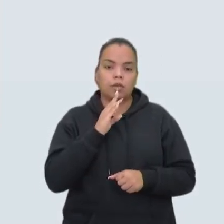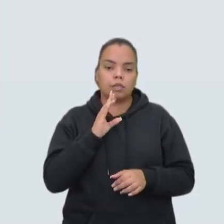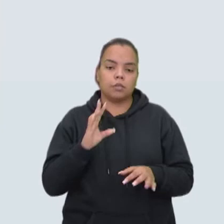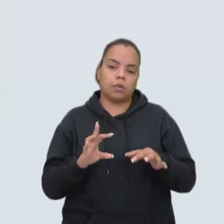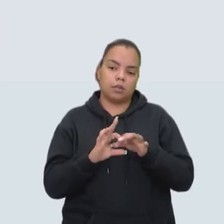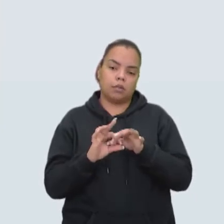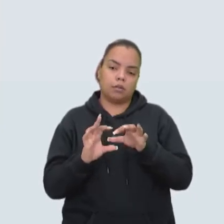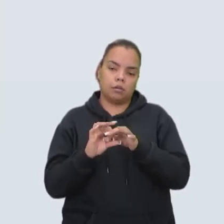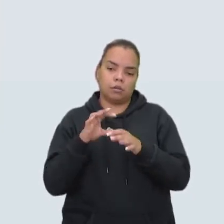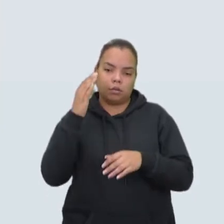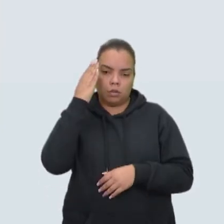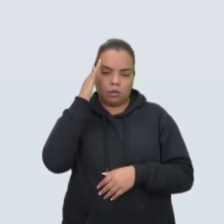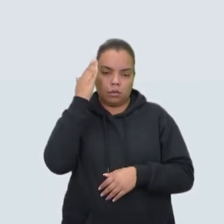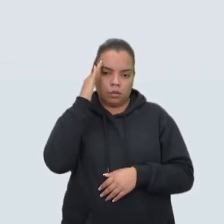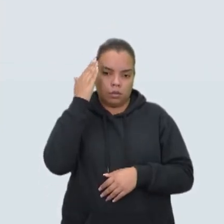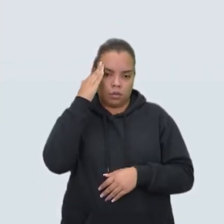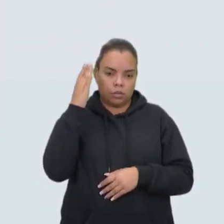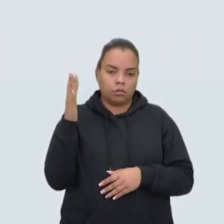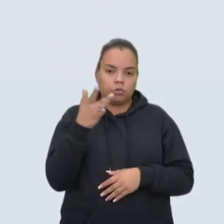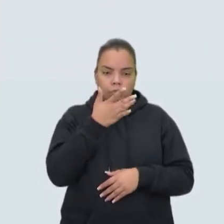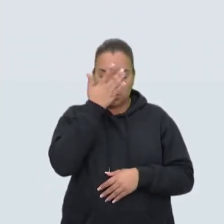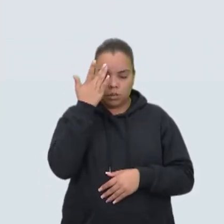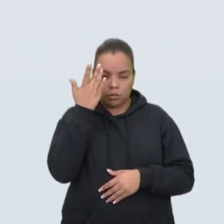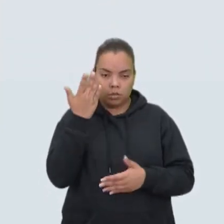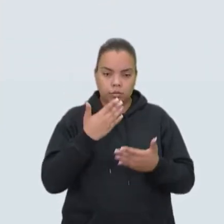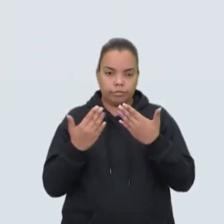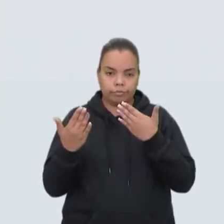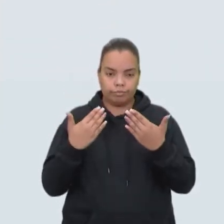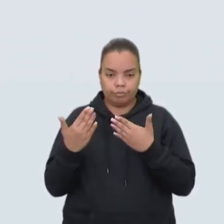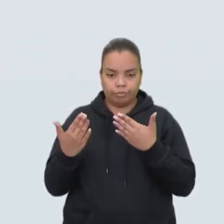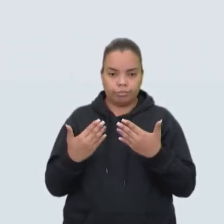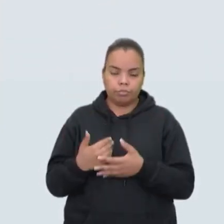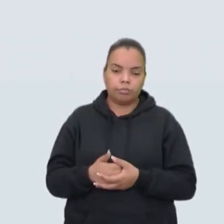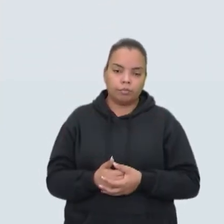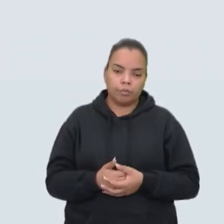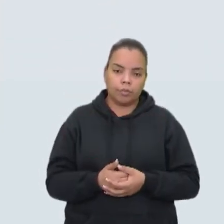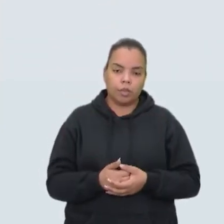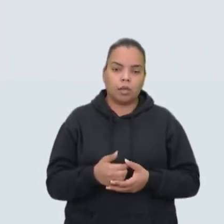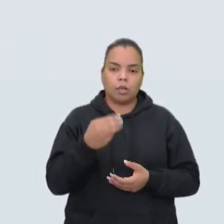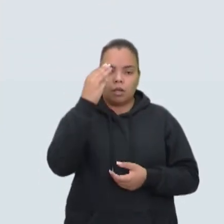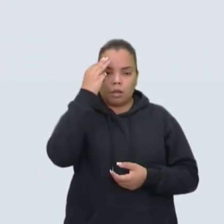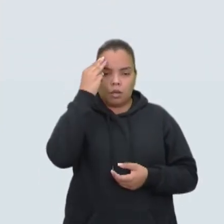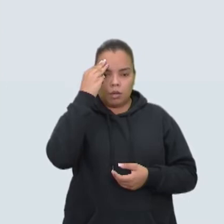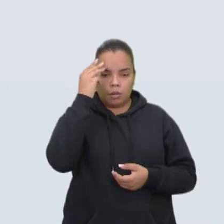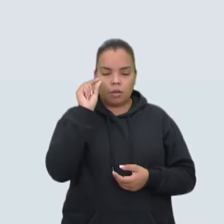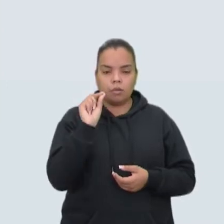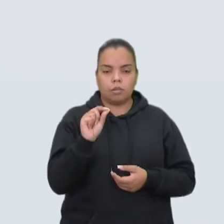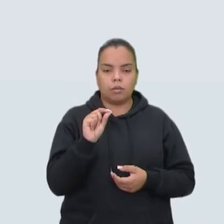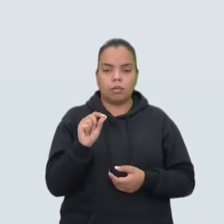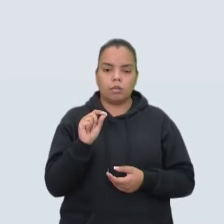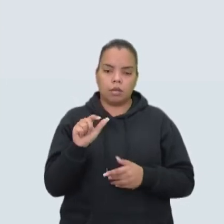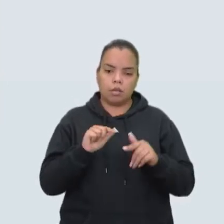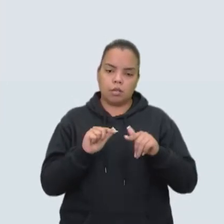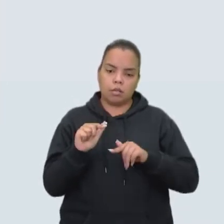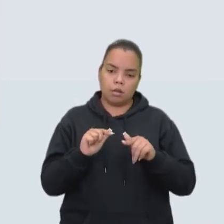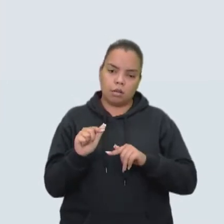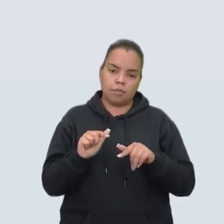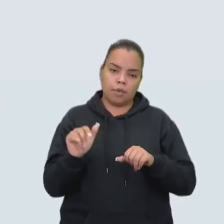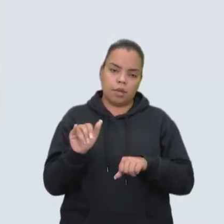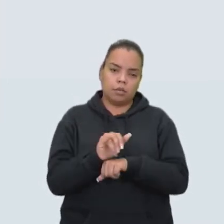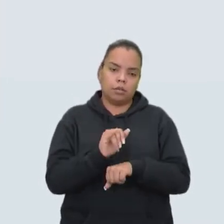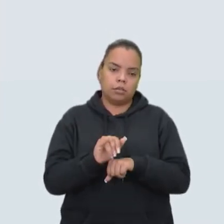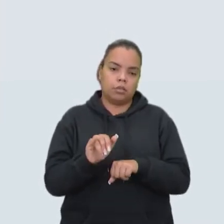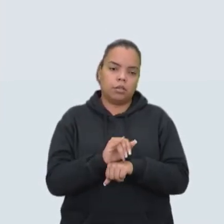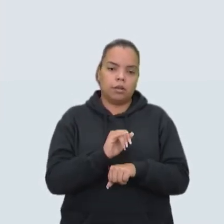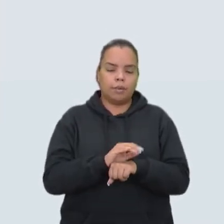e compreensão entre pessoas. Com essa missão em mente, desenvolvemos uma metodologia de trabalho e, em mais